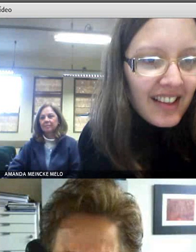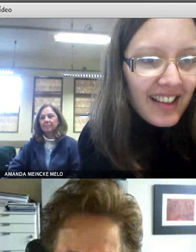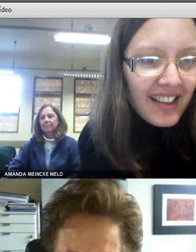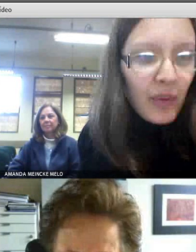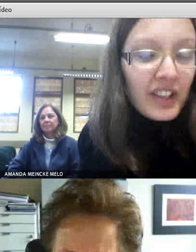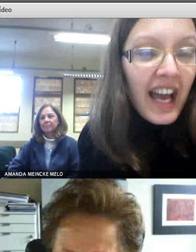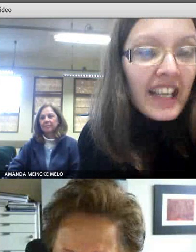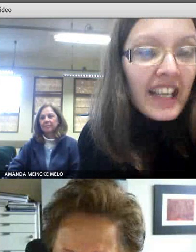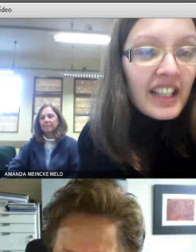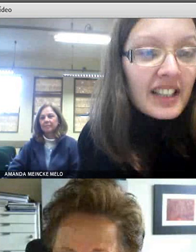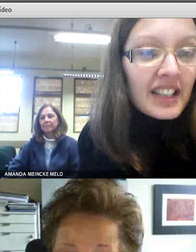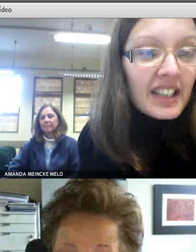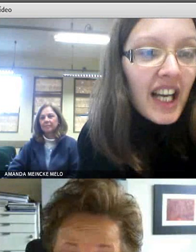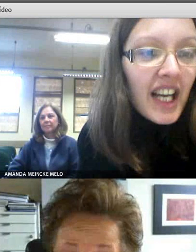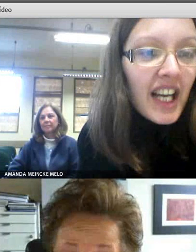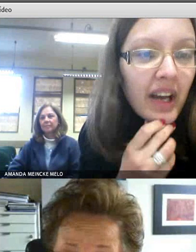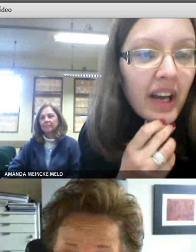O Odair